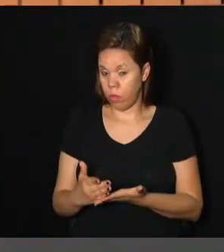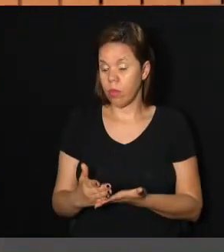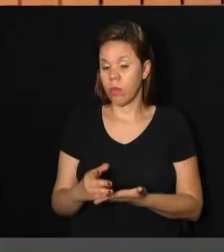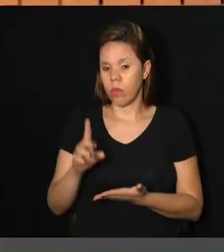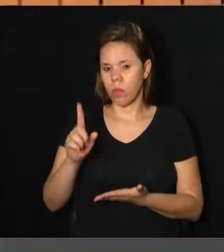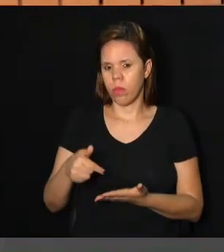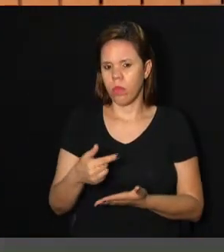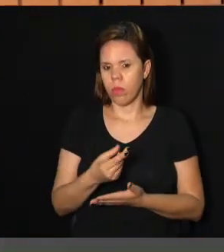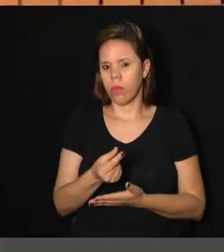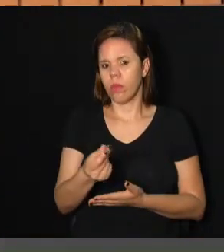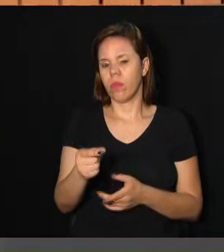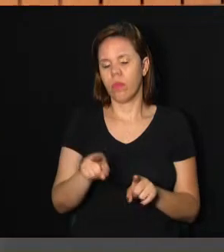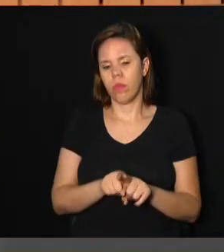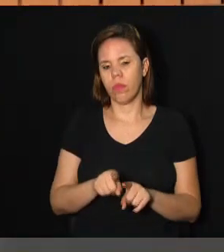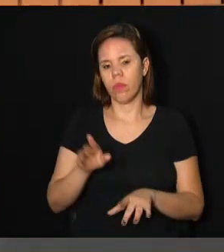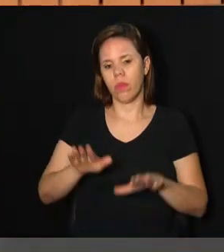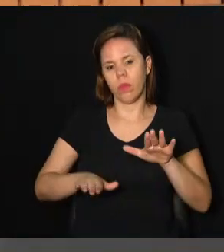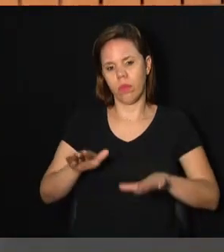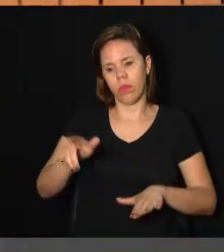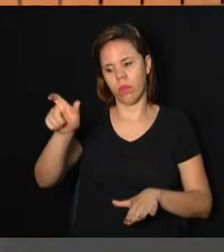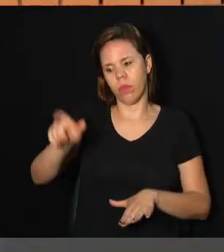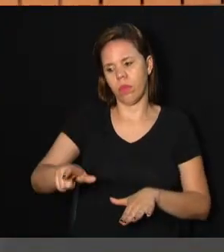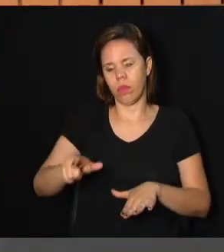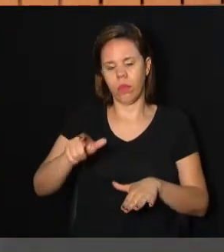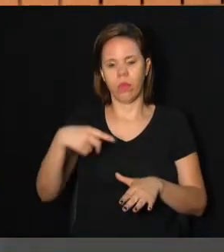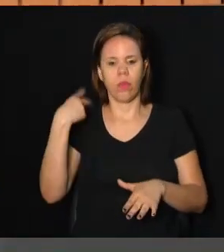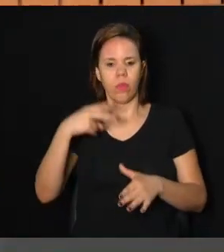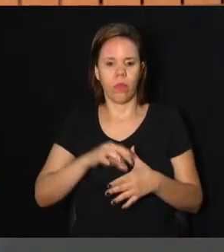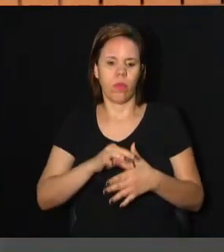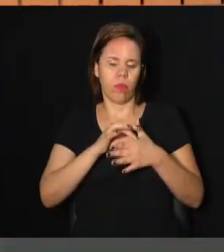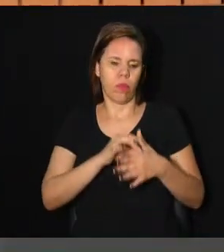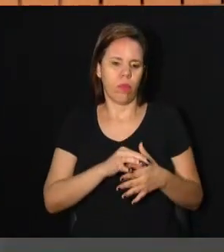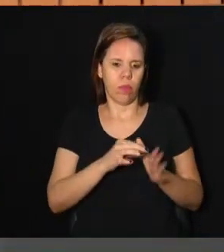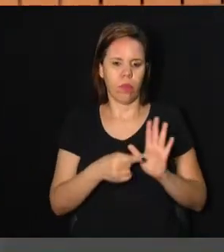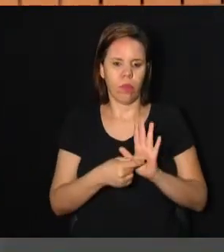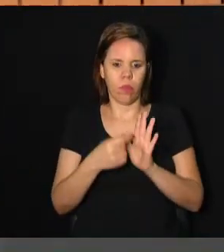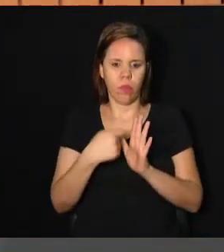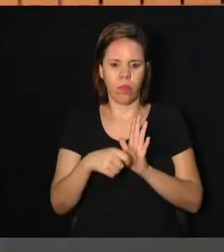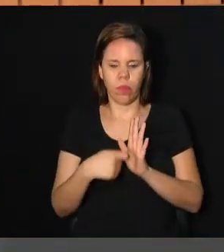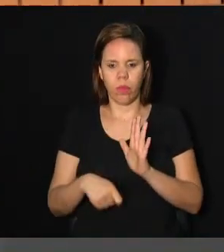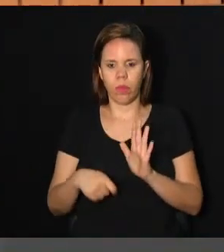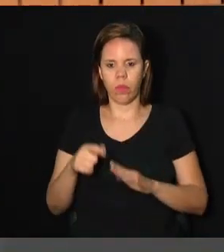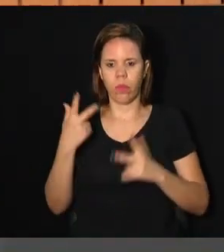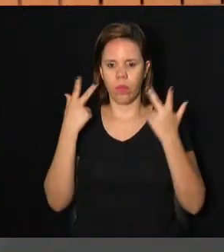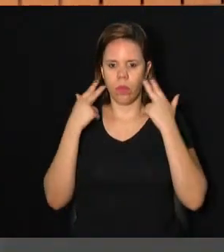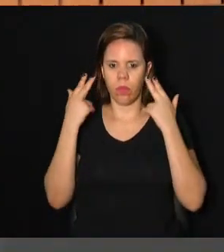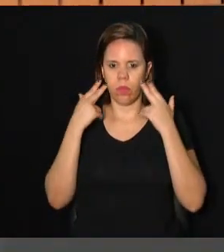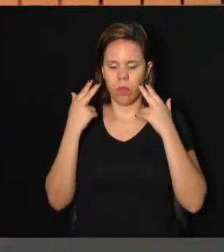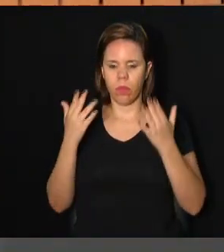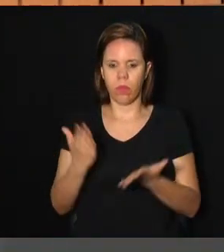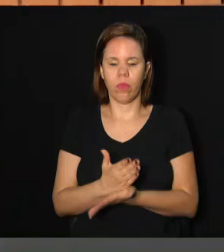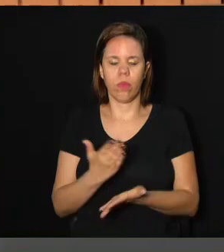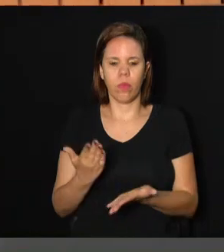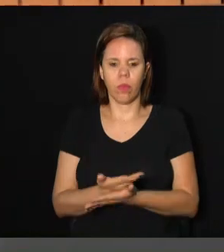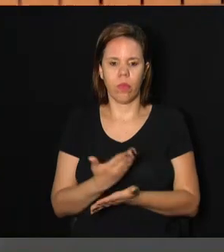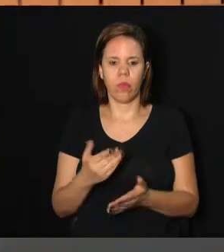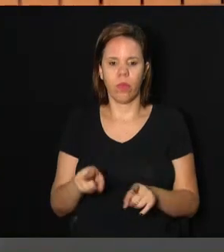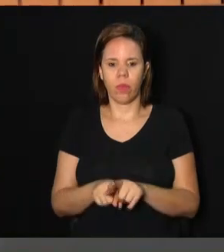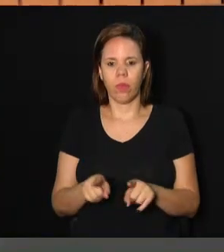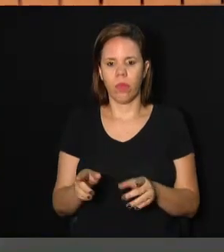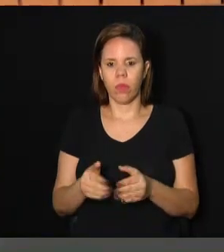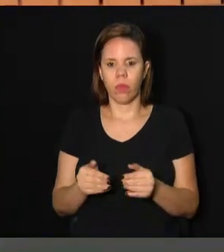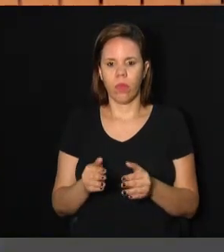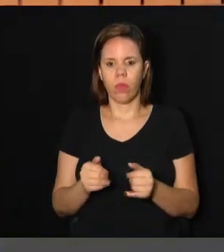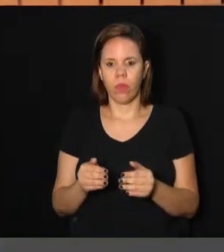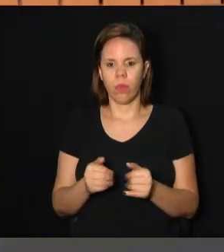quando determinado vereador líder traz na sua inscrição, normalmente em um livro, e ainda solicita